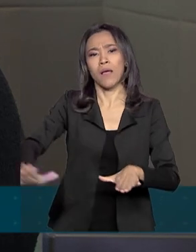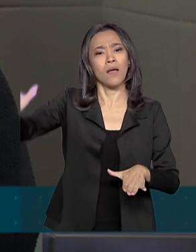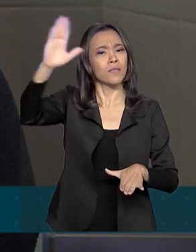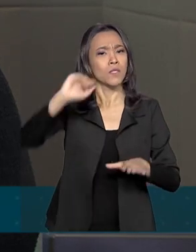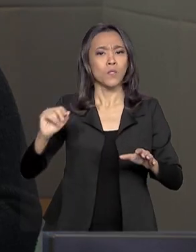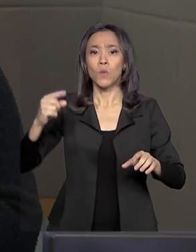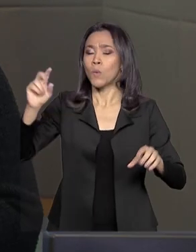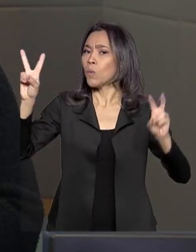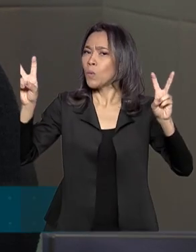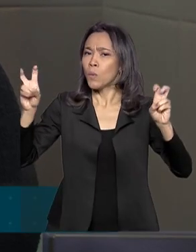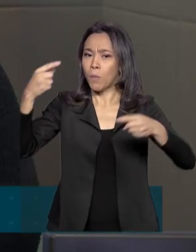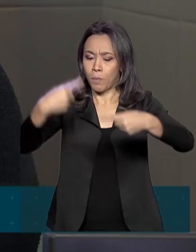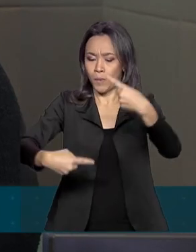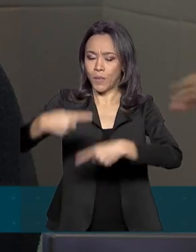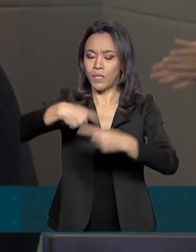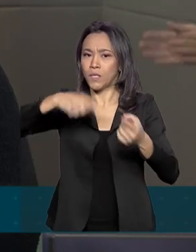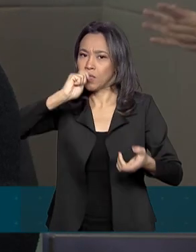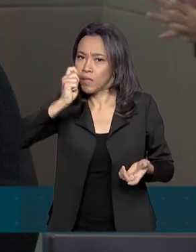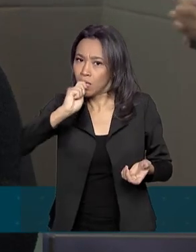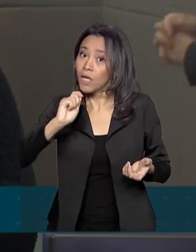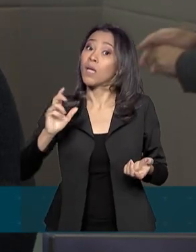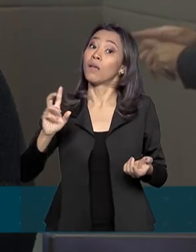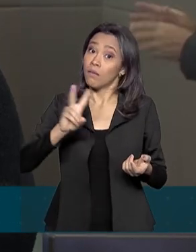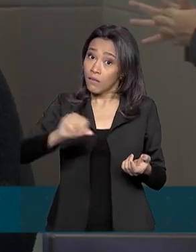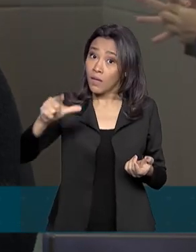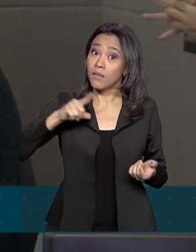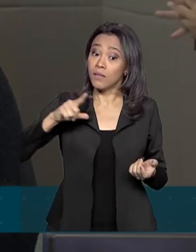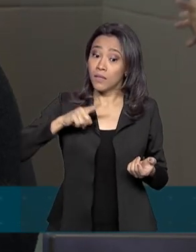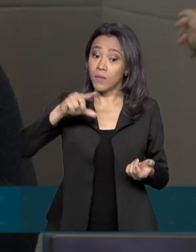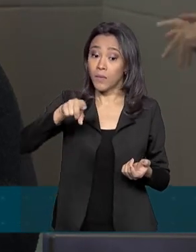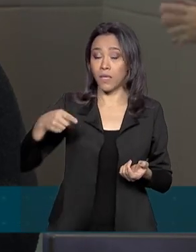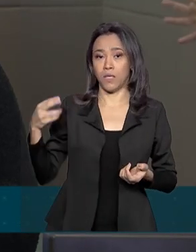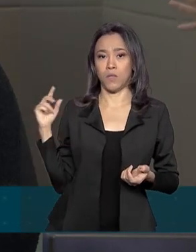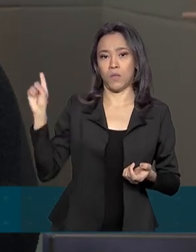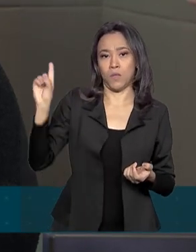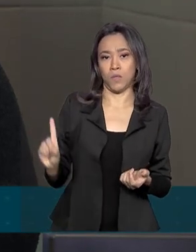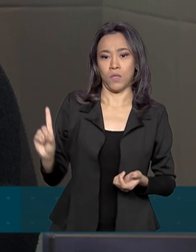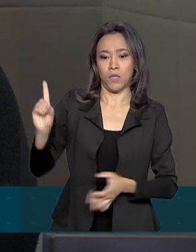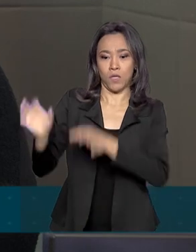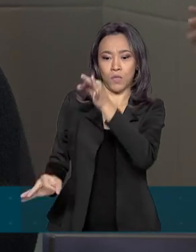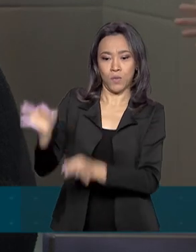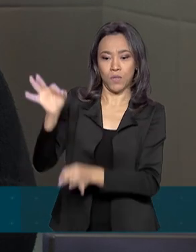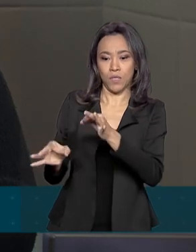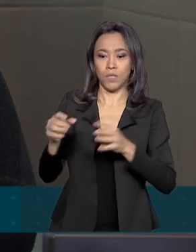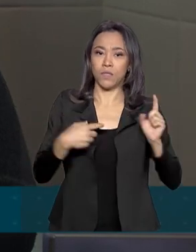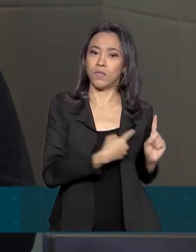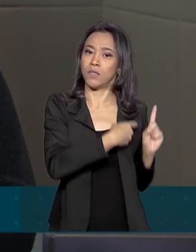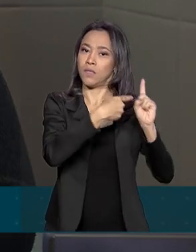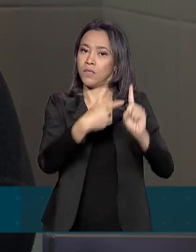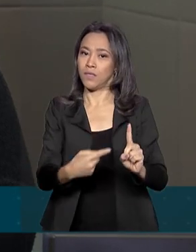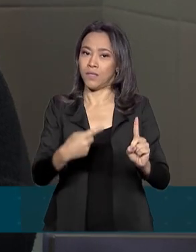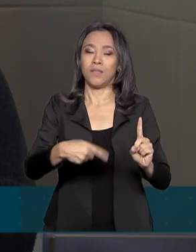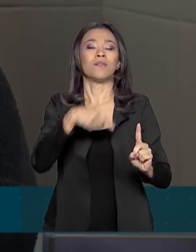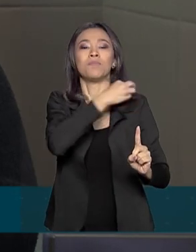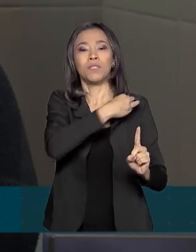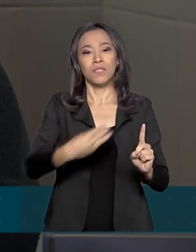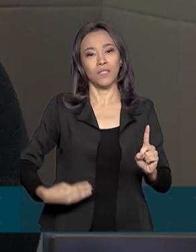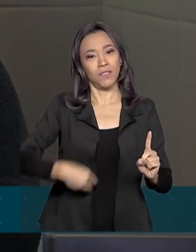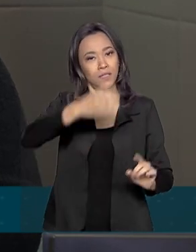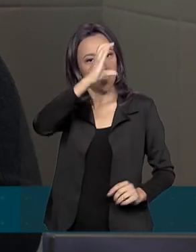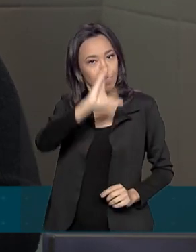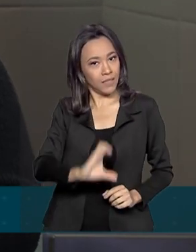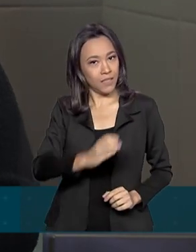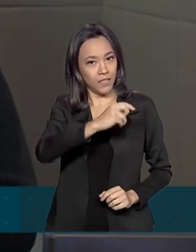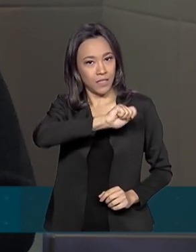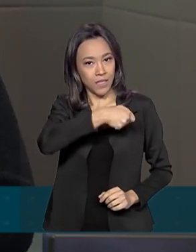sobre Drogas. Além dele, também vão estar aqui o ministro da Justiça, André Mendonça, e o ministro da Cidadania, Onyx